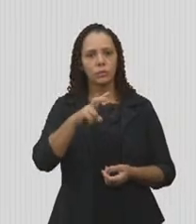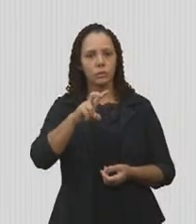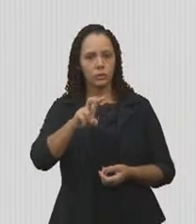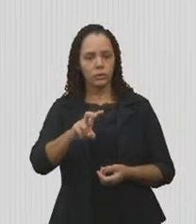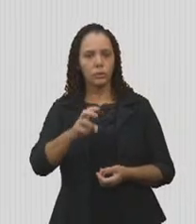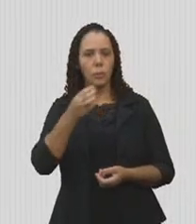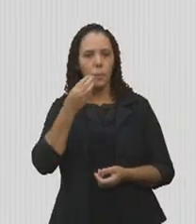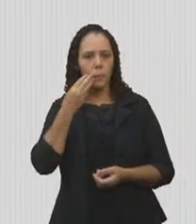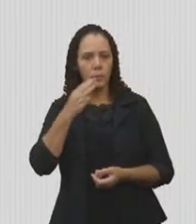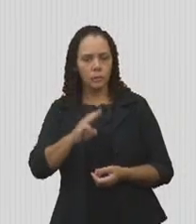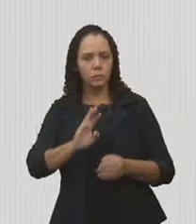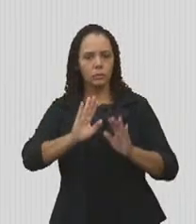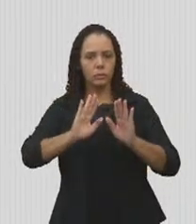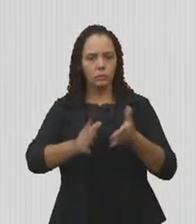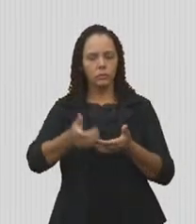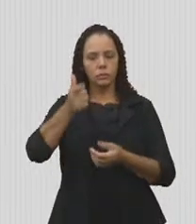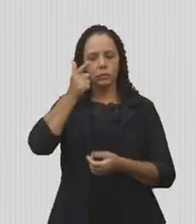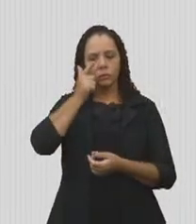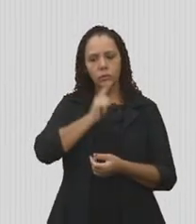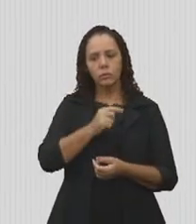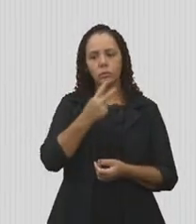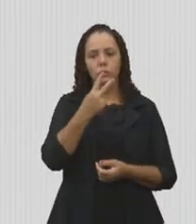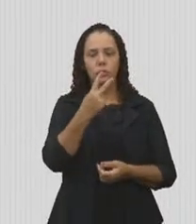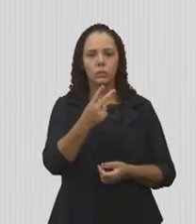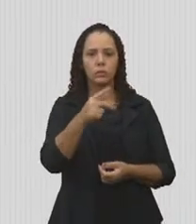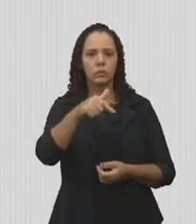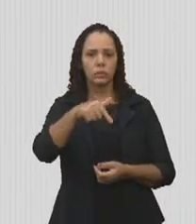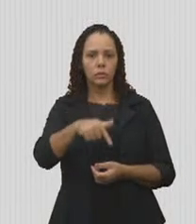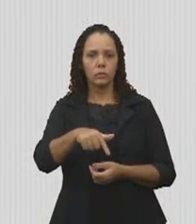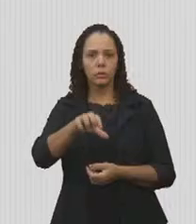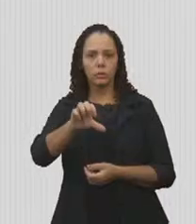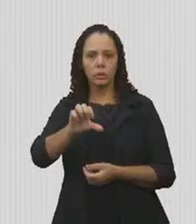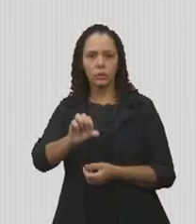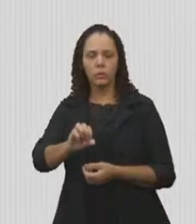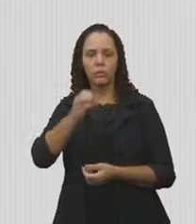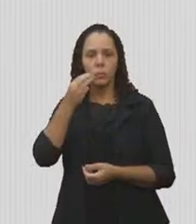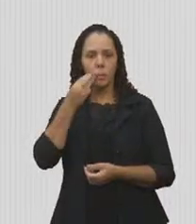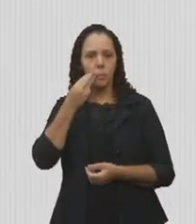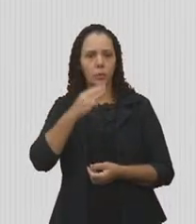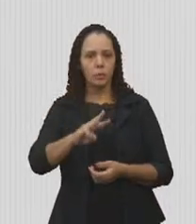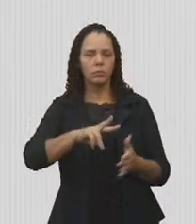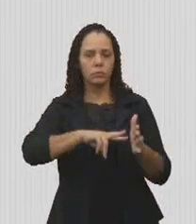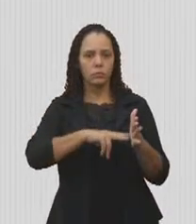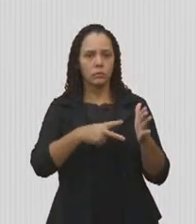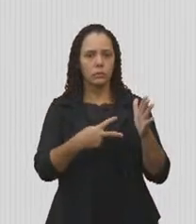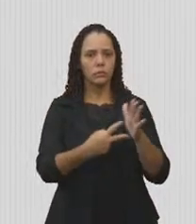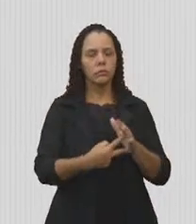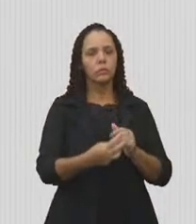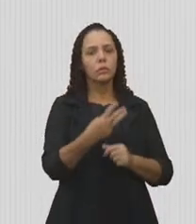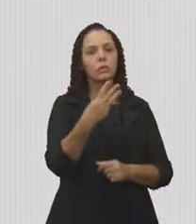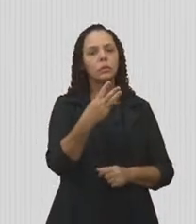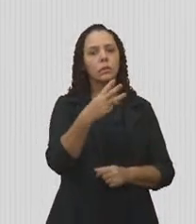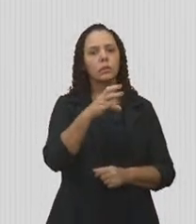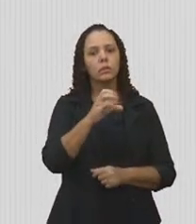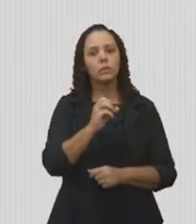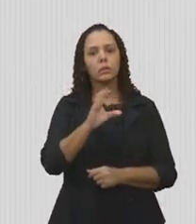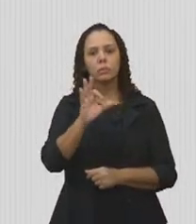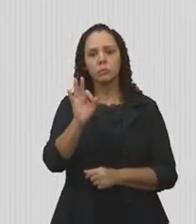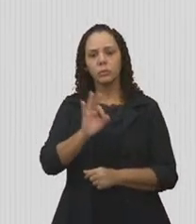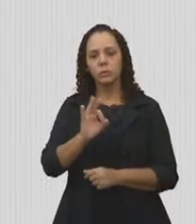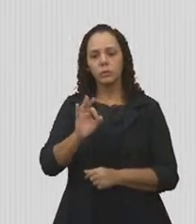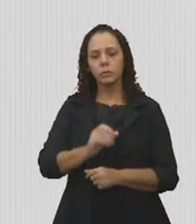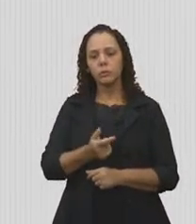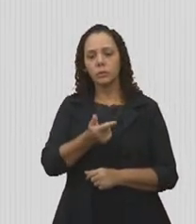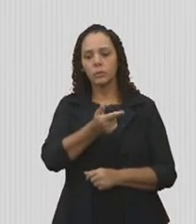arrecadou 279 milhões, que significa 30%. E outras receitas correntes, residuais,